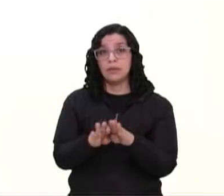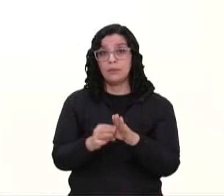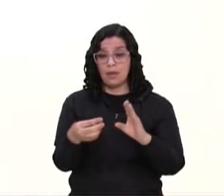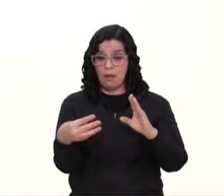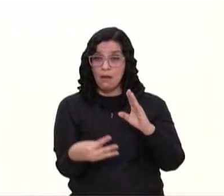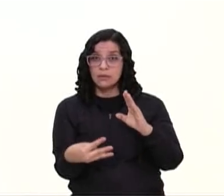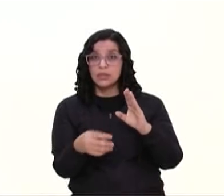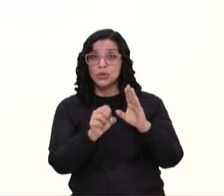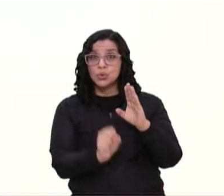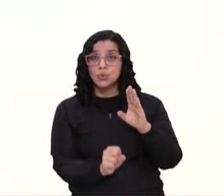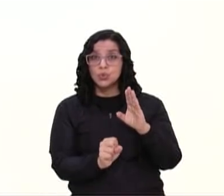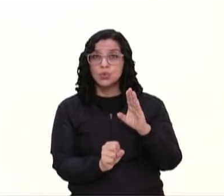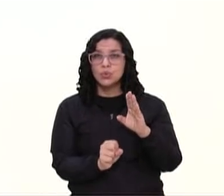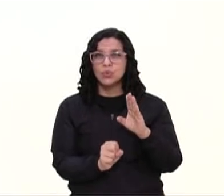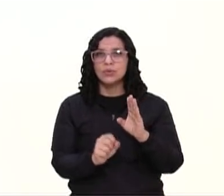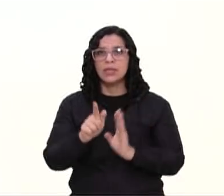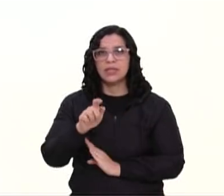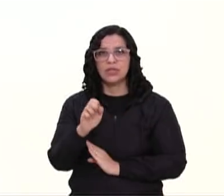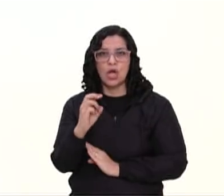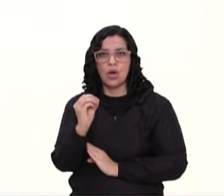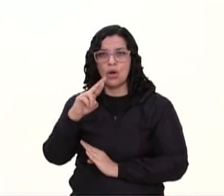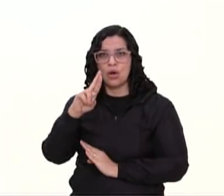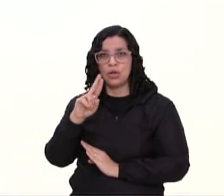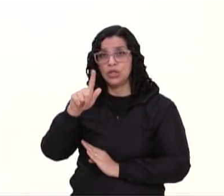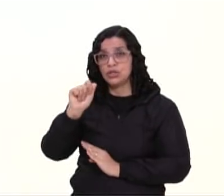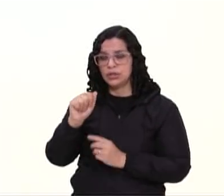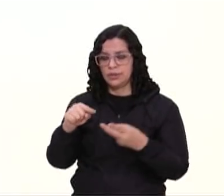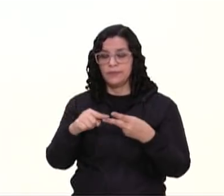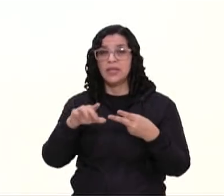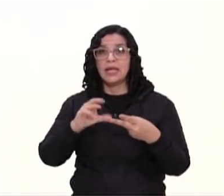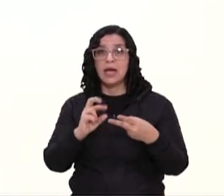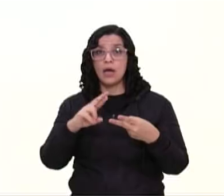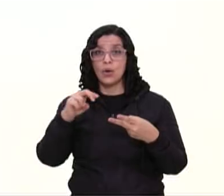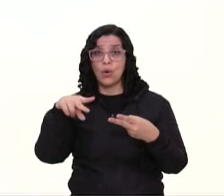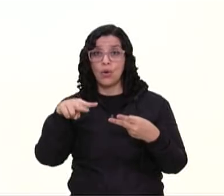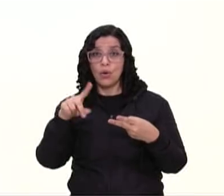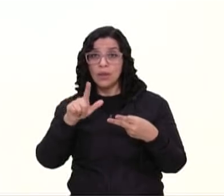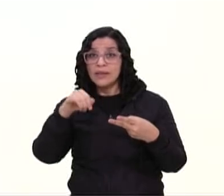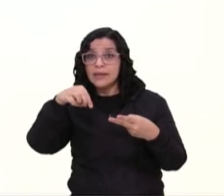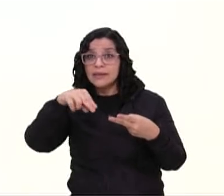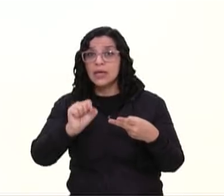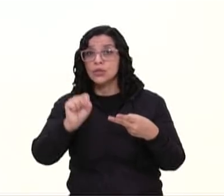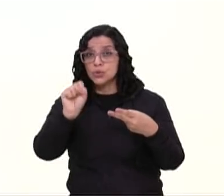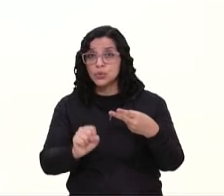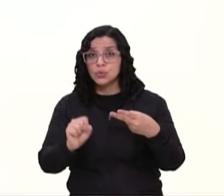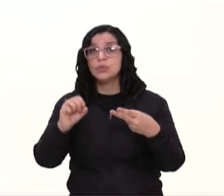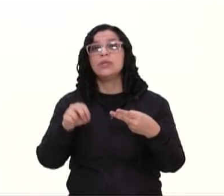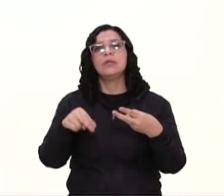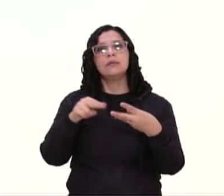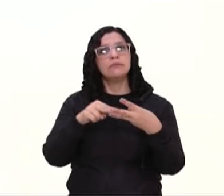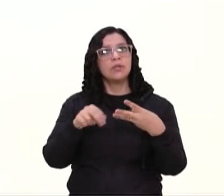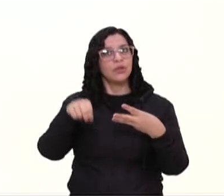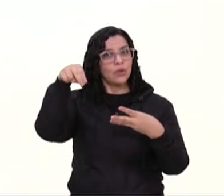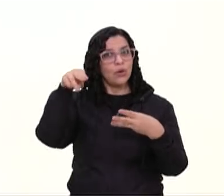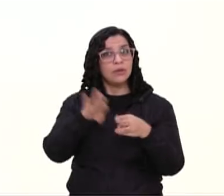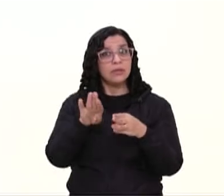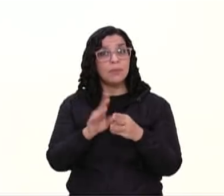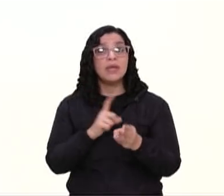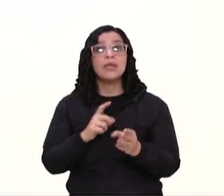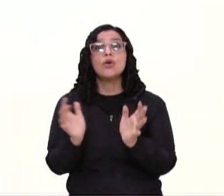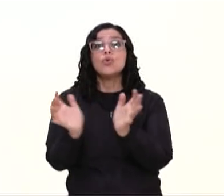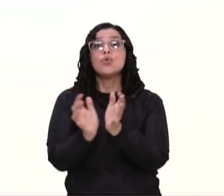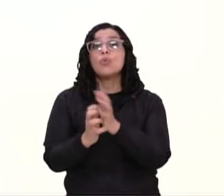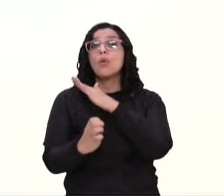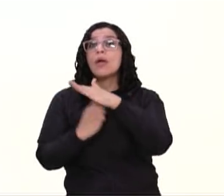do sul, Geórgia, Carolina do Sul e Carolina do Norte, foram colonizadas por companhias, empresas. Essas